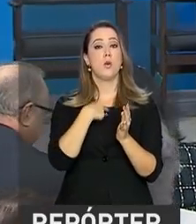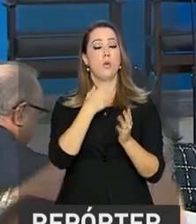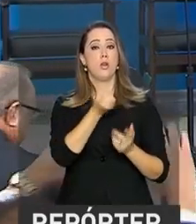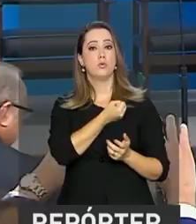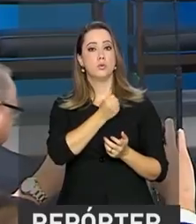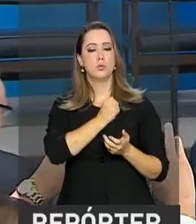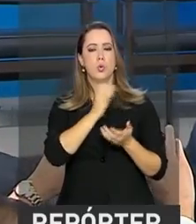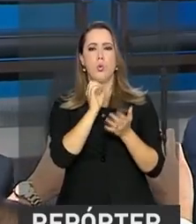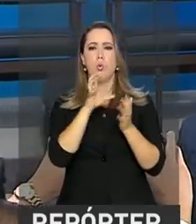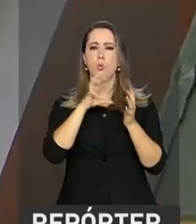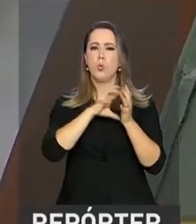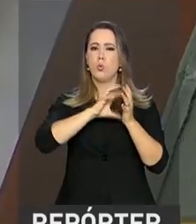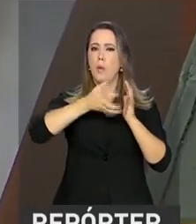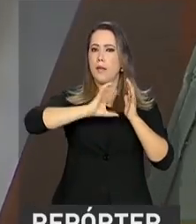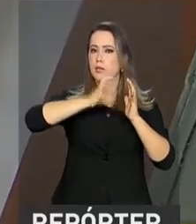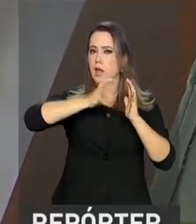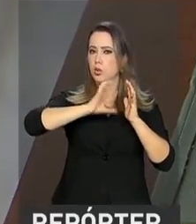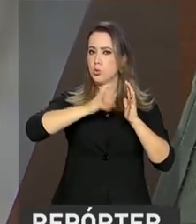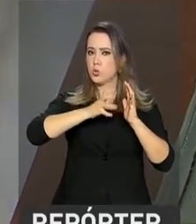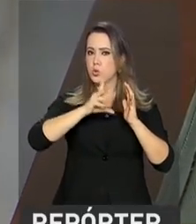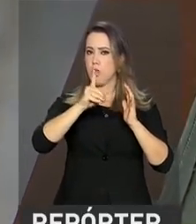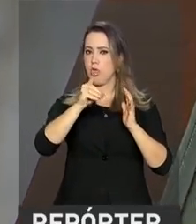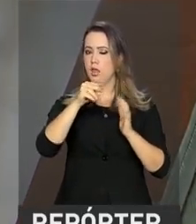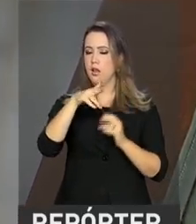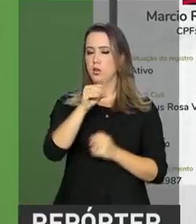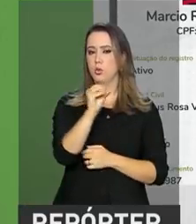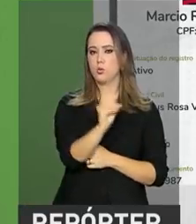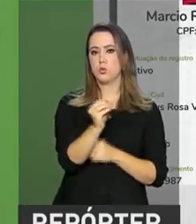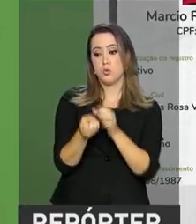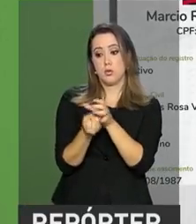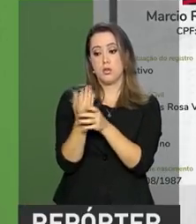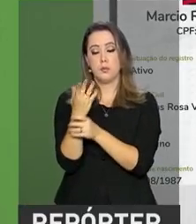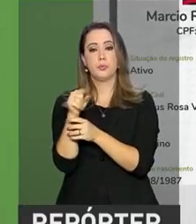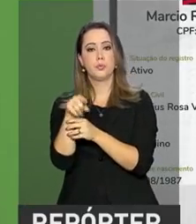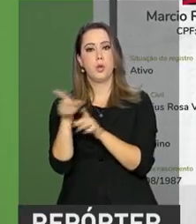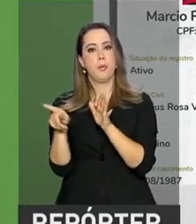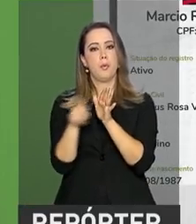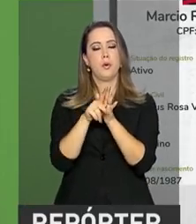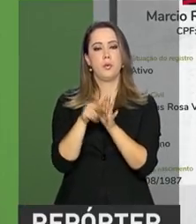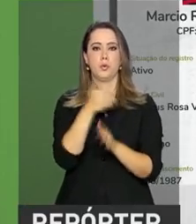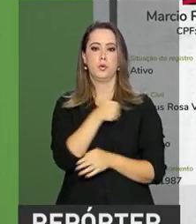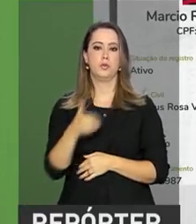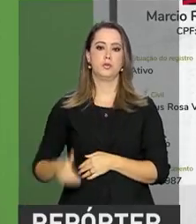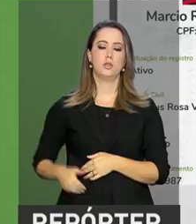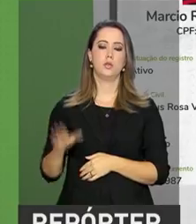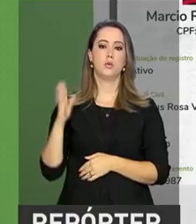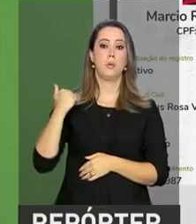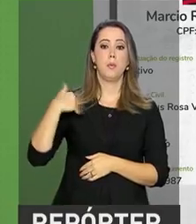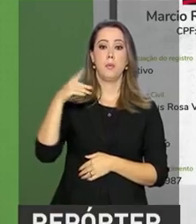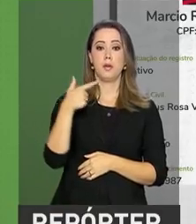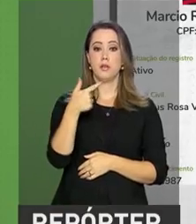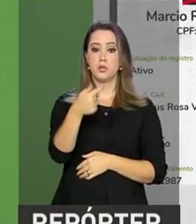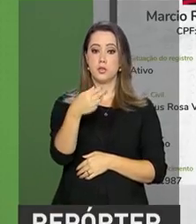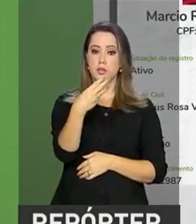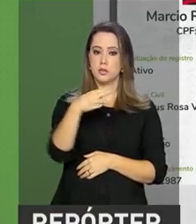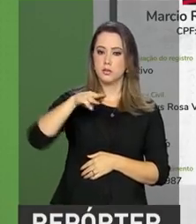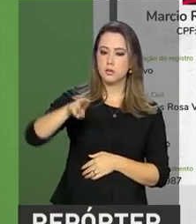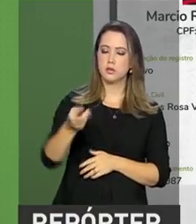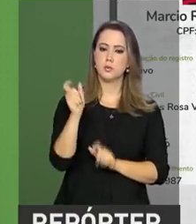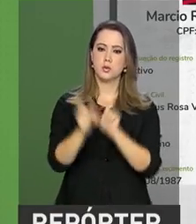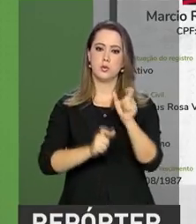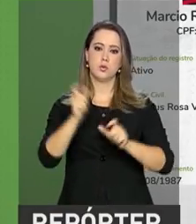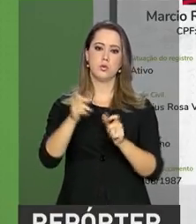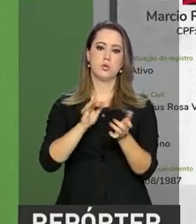biométrico da justiça eleitoral para ser emitido esta base tem mais de 73 milhões de pessoas cadastradas